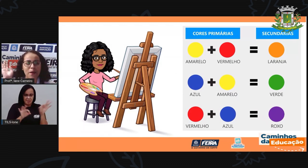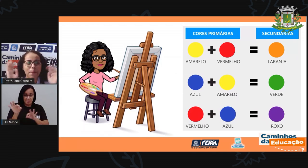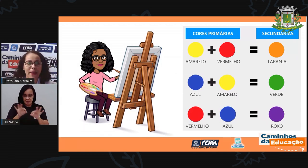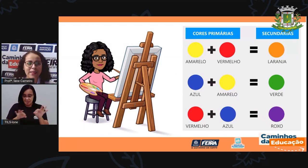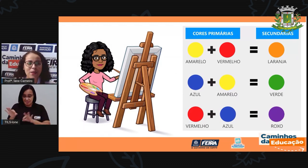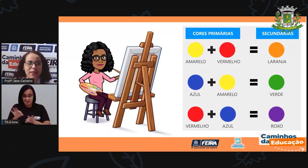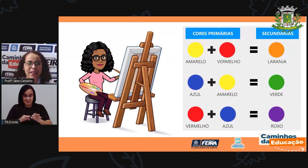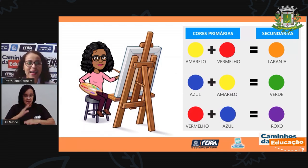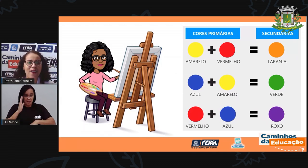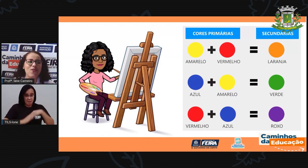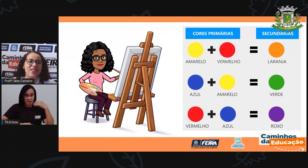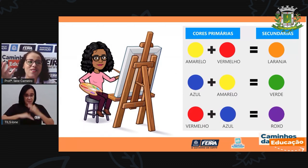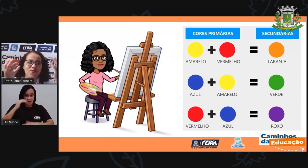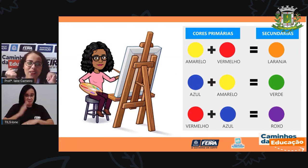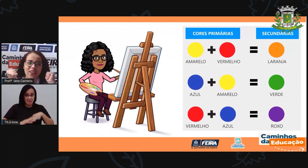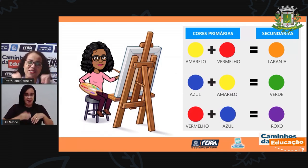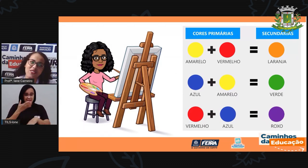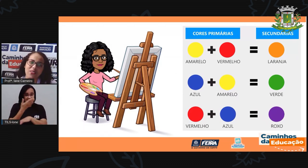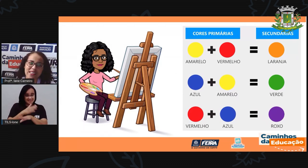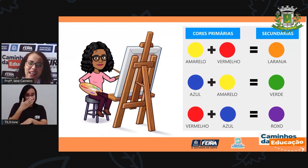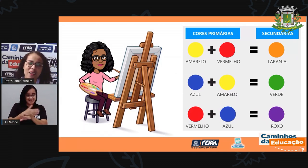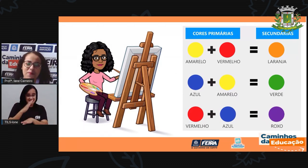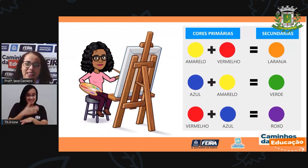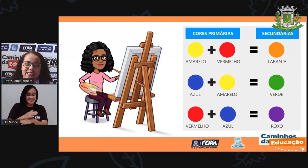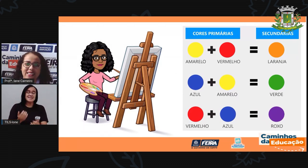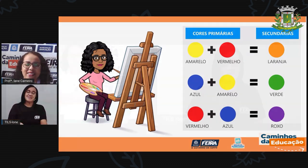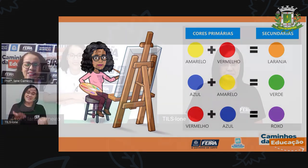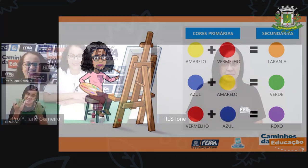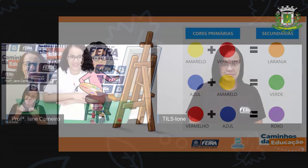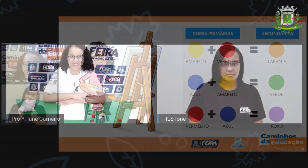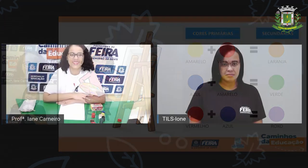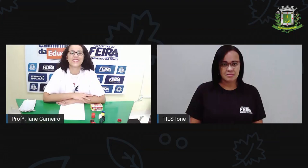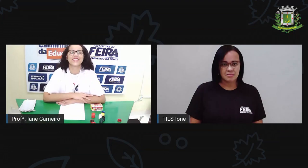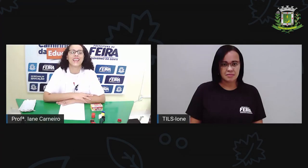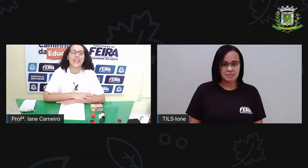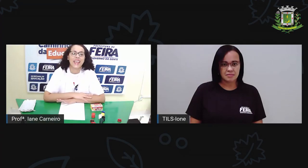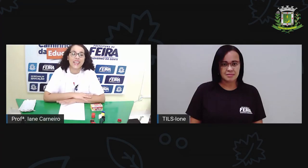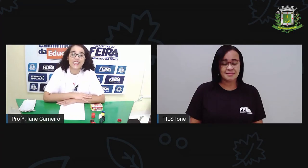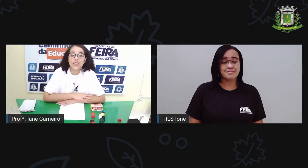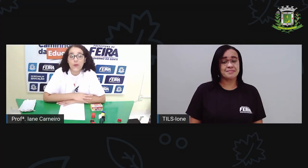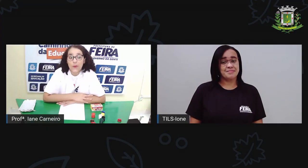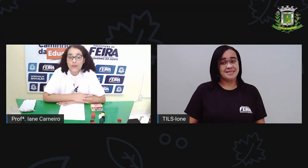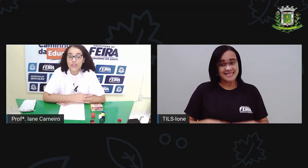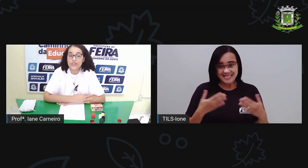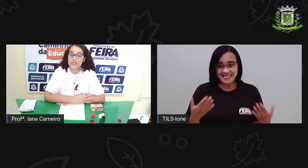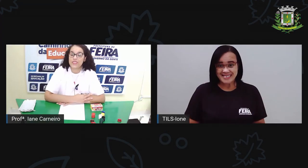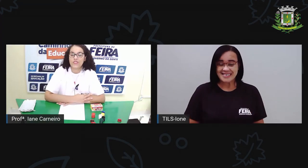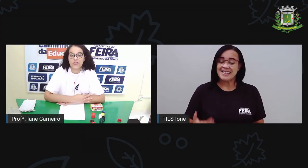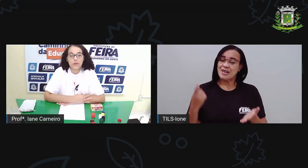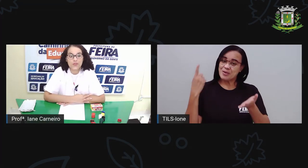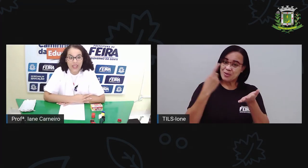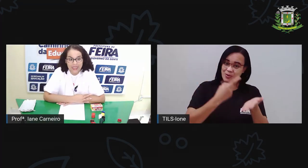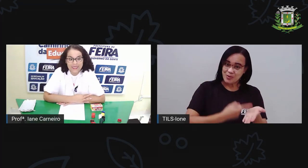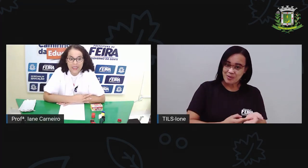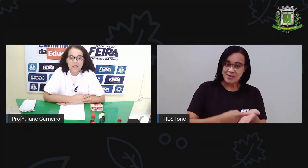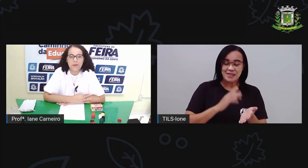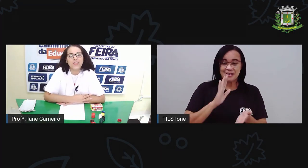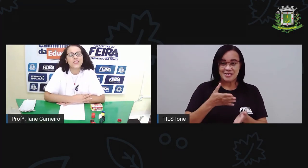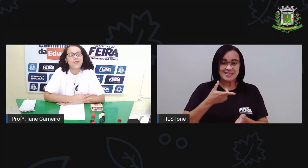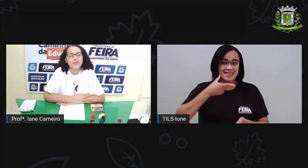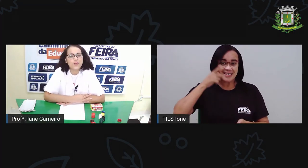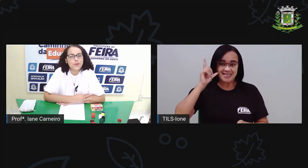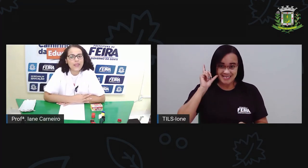também pega seu material e vem com a gente fazer a aula prática. Então, como nós tínhamos falado